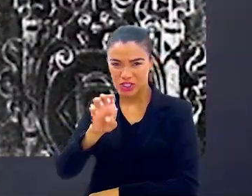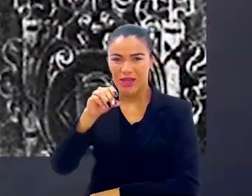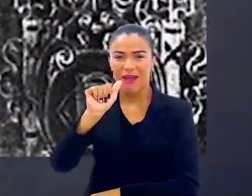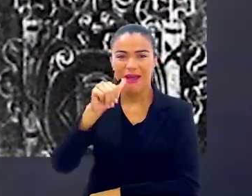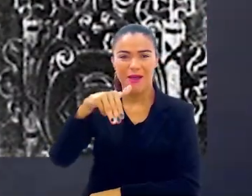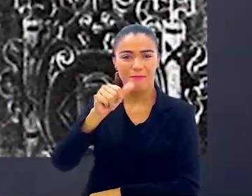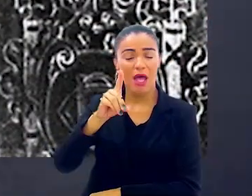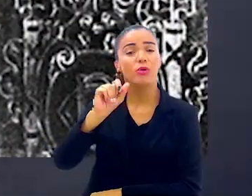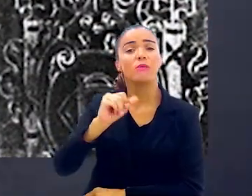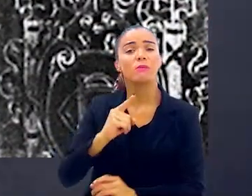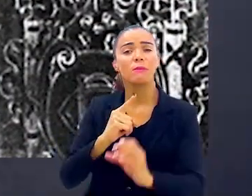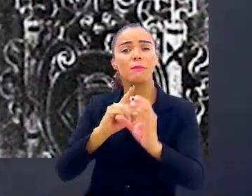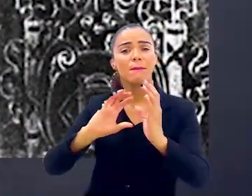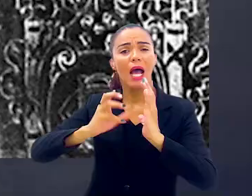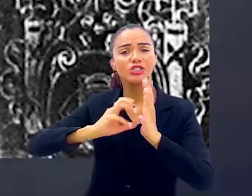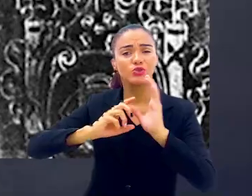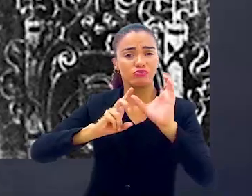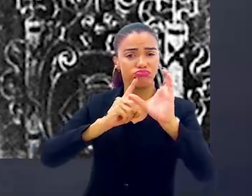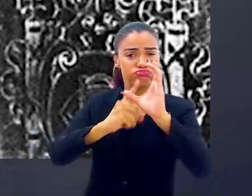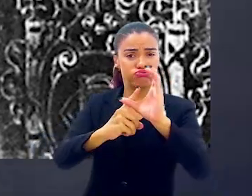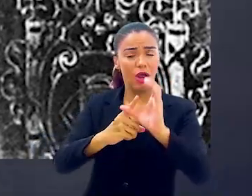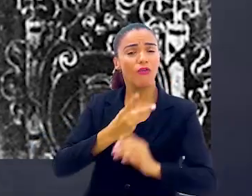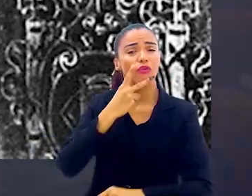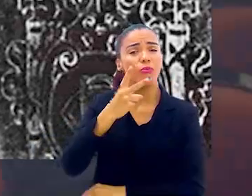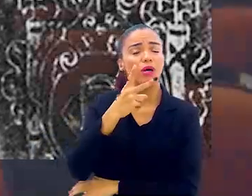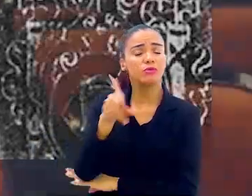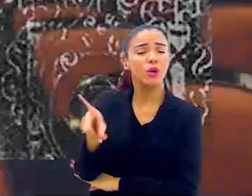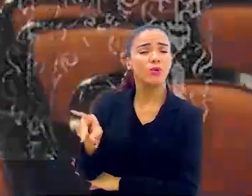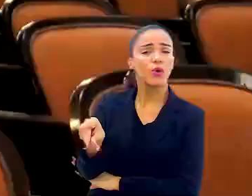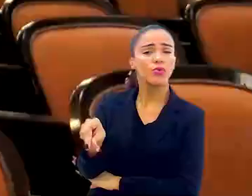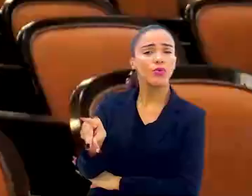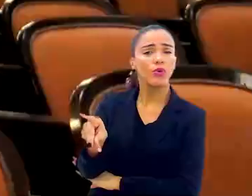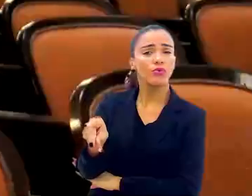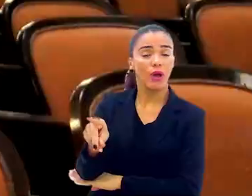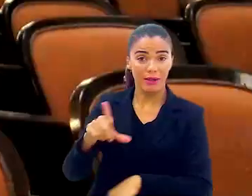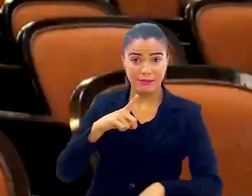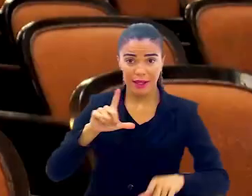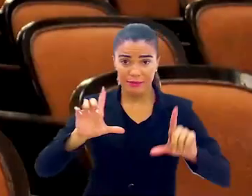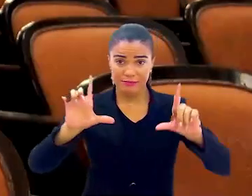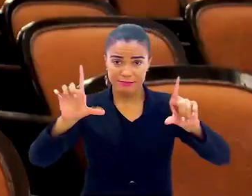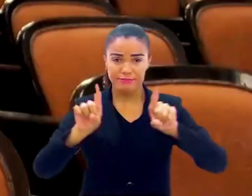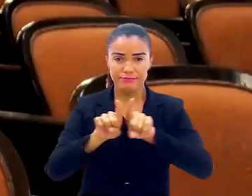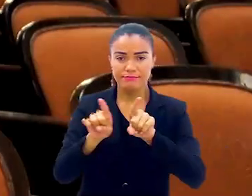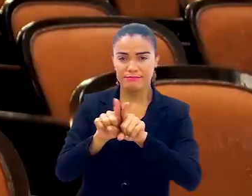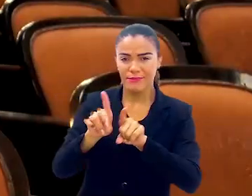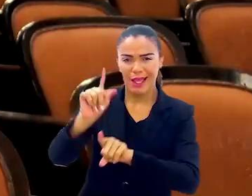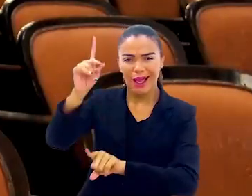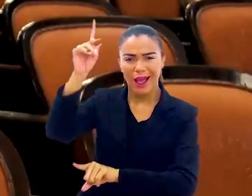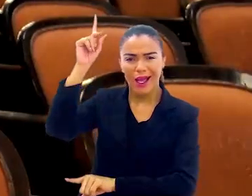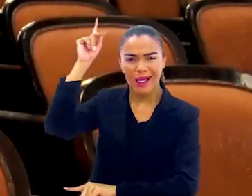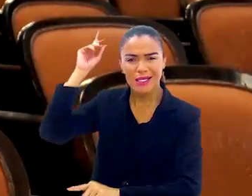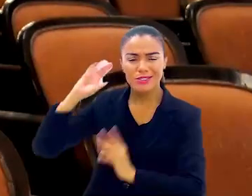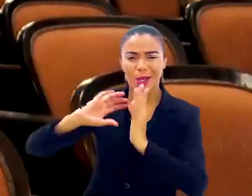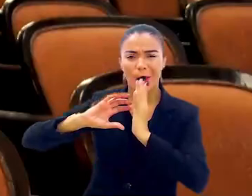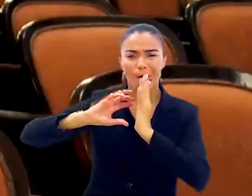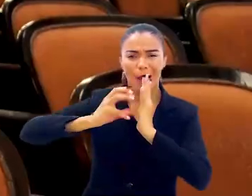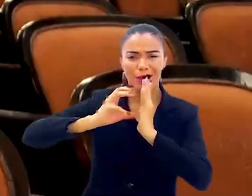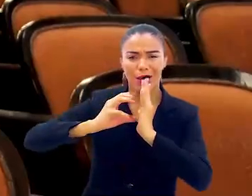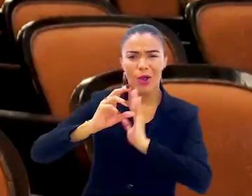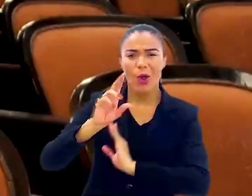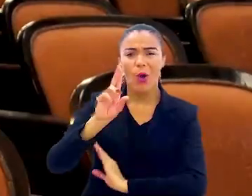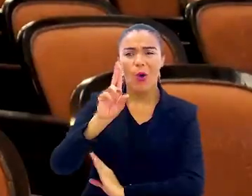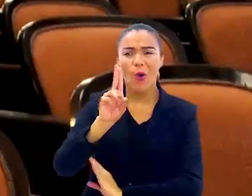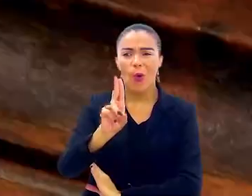deputado federal pelo Partido Comunista, fumando aqui na casa. Nós também temos, por exemplo, placas que remetem aos antigos partidos. Uma